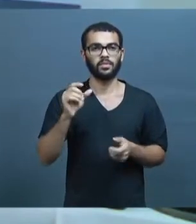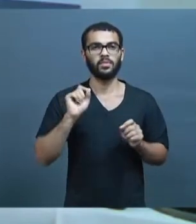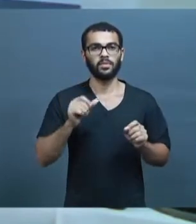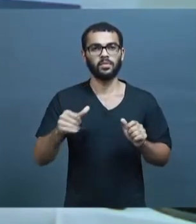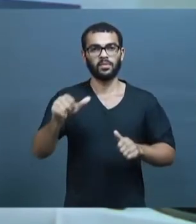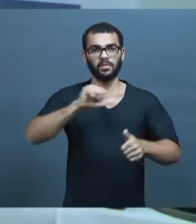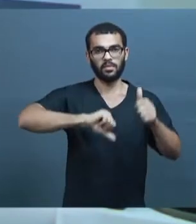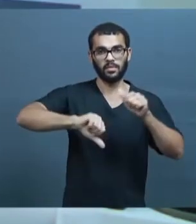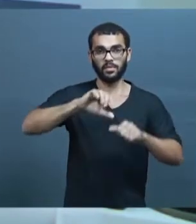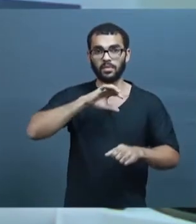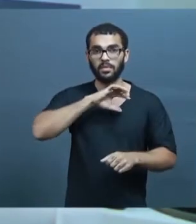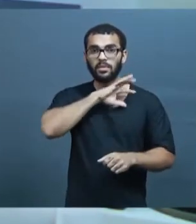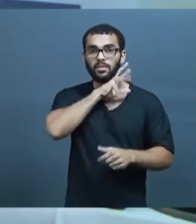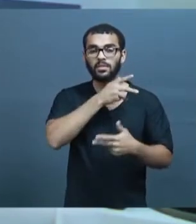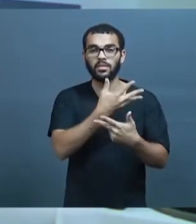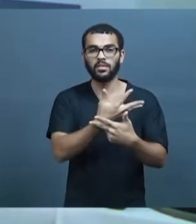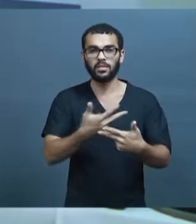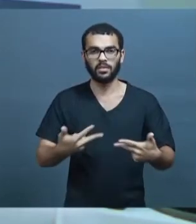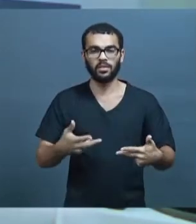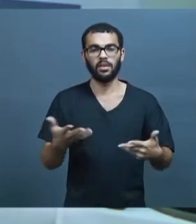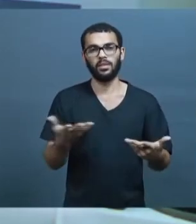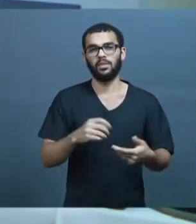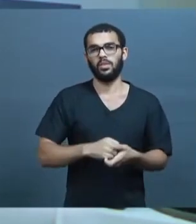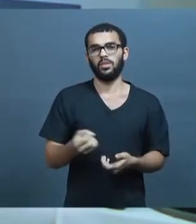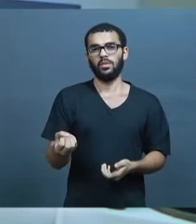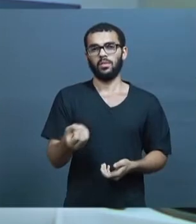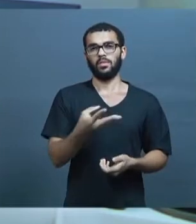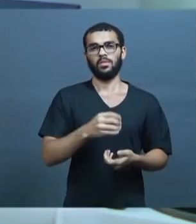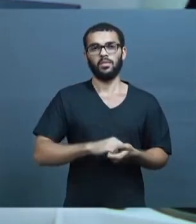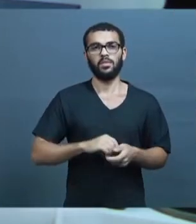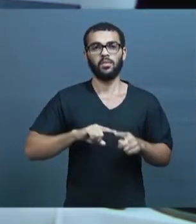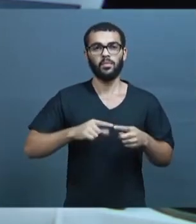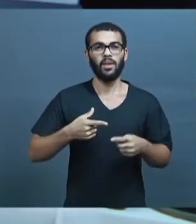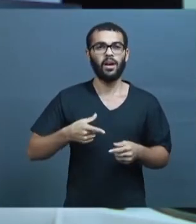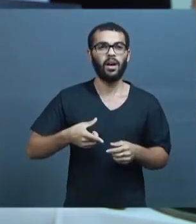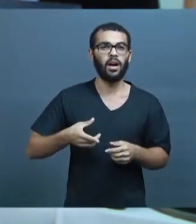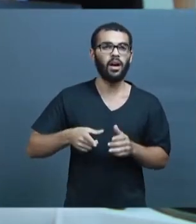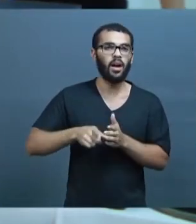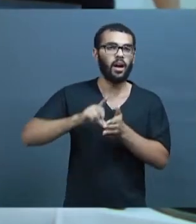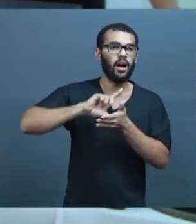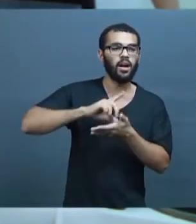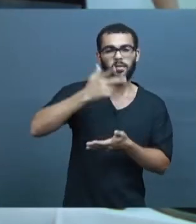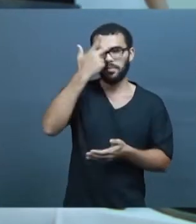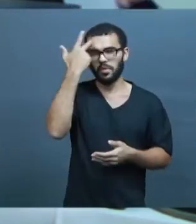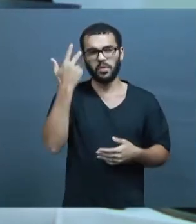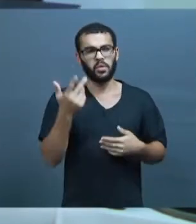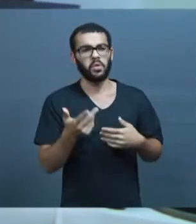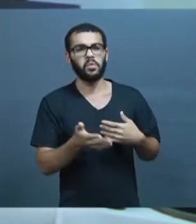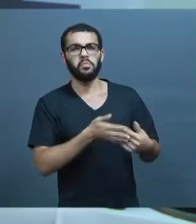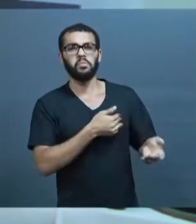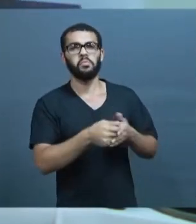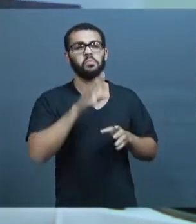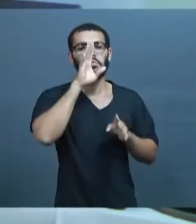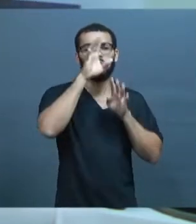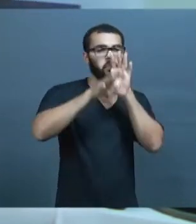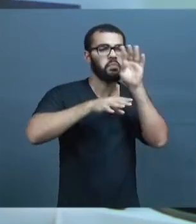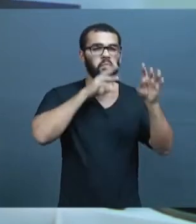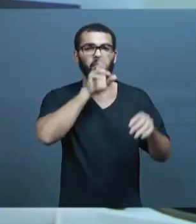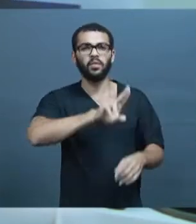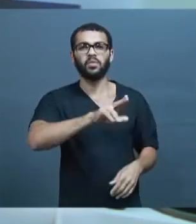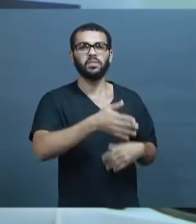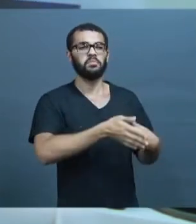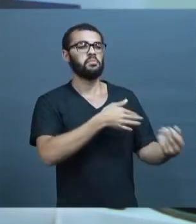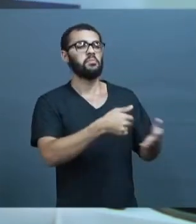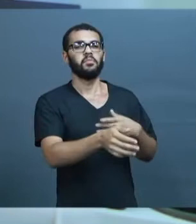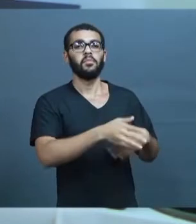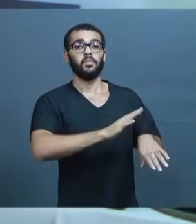bem recente no nosso país, mas antes se usava animais de qualquer forma, aleatoriamente, dependia de cada um. Agora